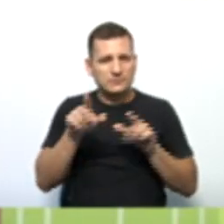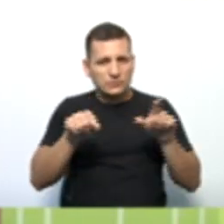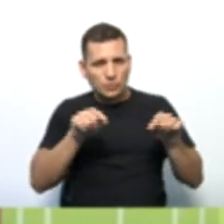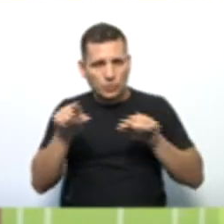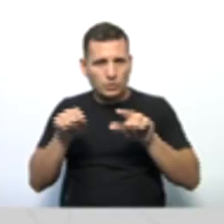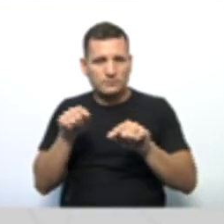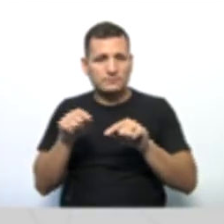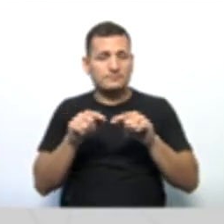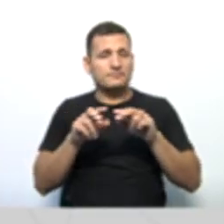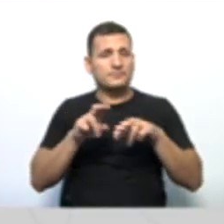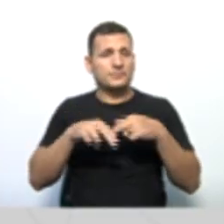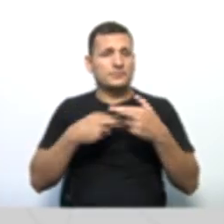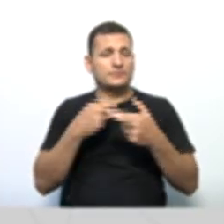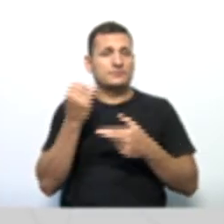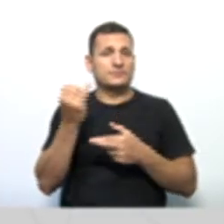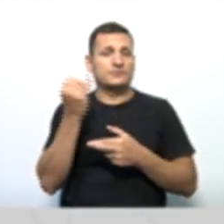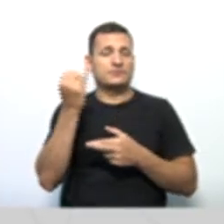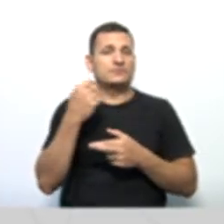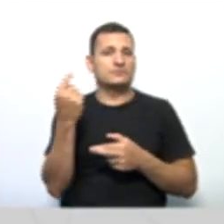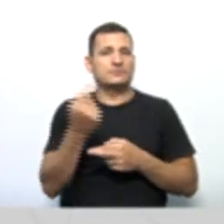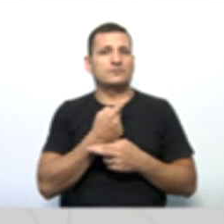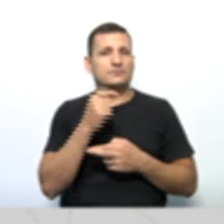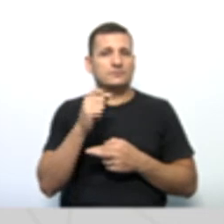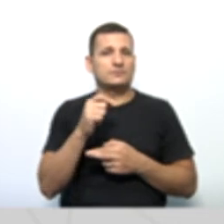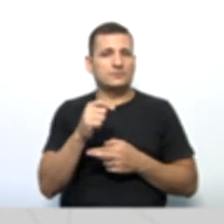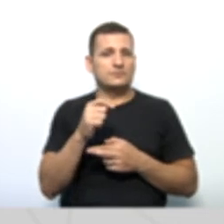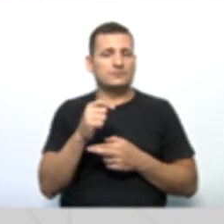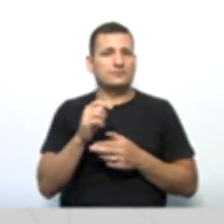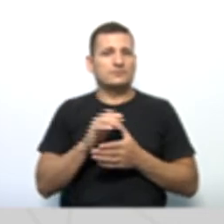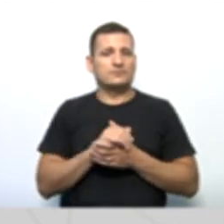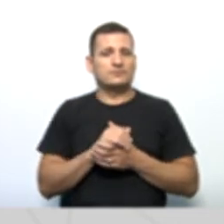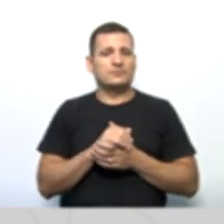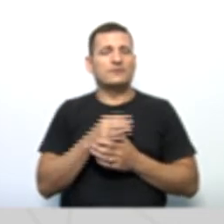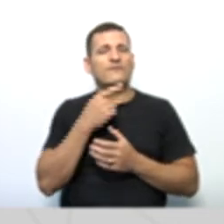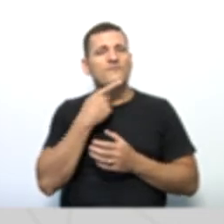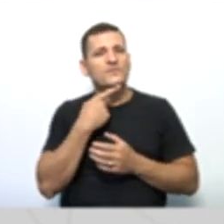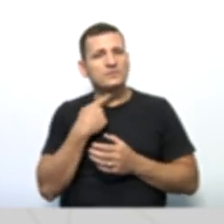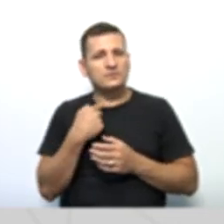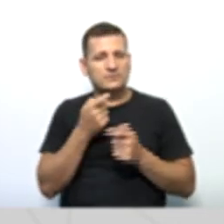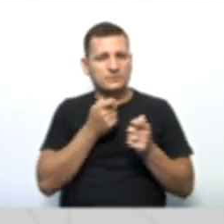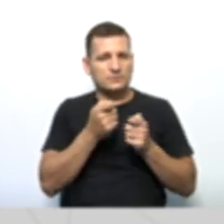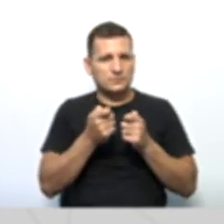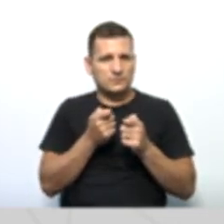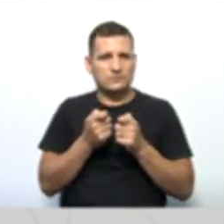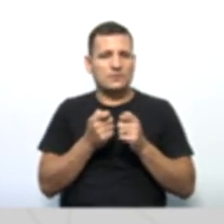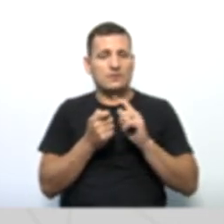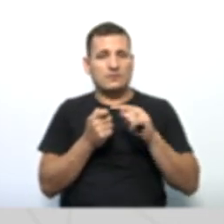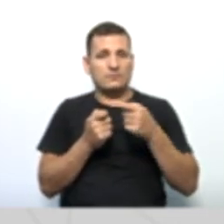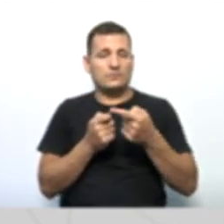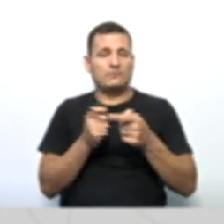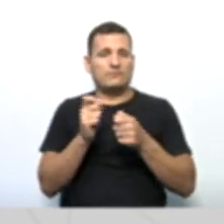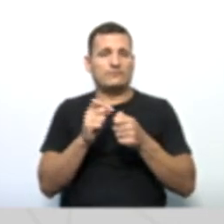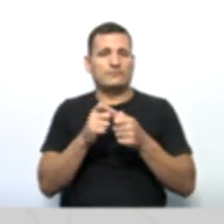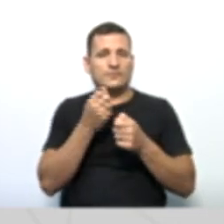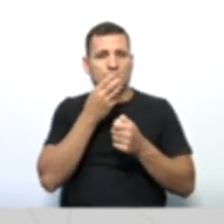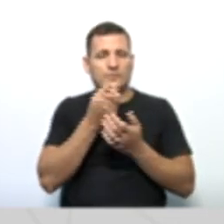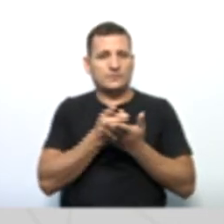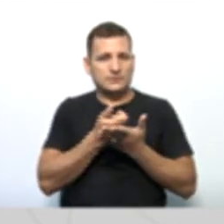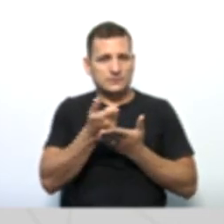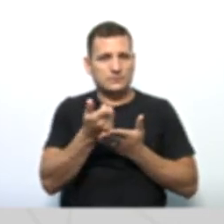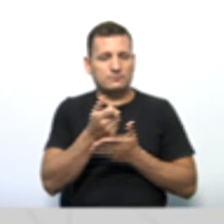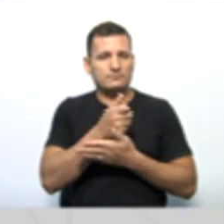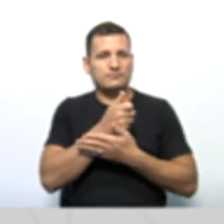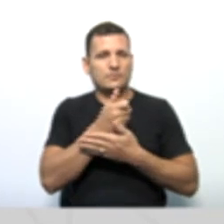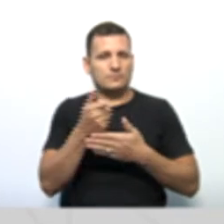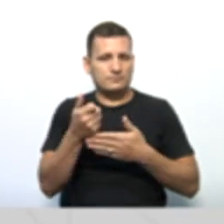tão importante que a gente eduque a nossa boa vontade, para que a gente possa exercer uma boa ação moral. Mas